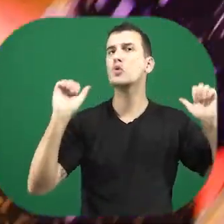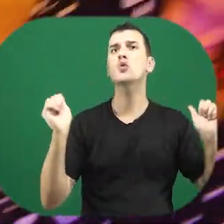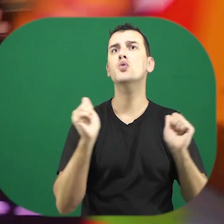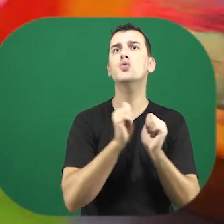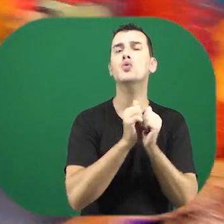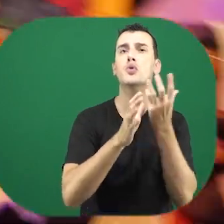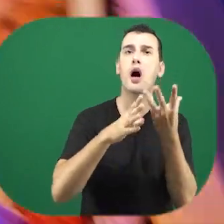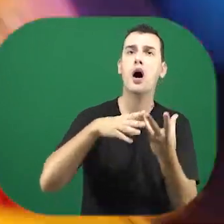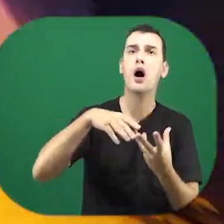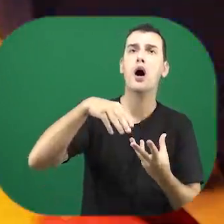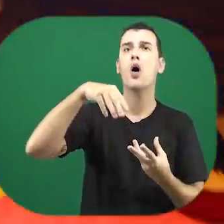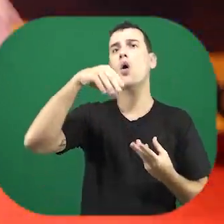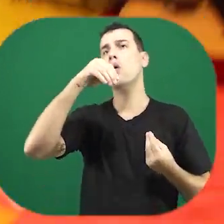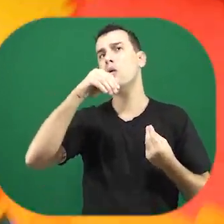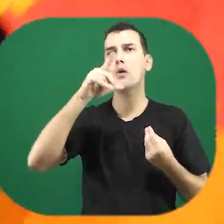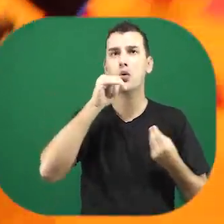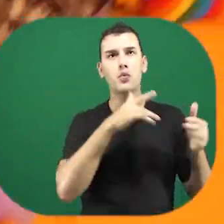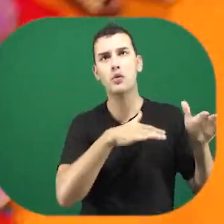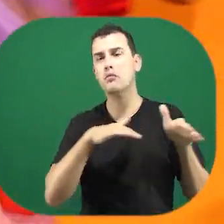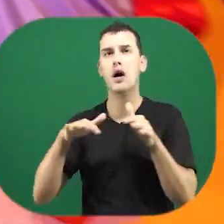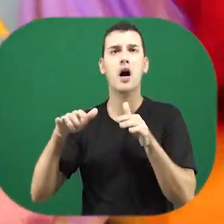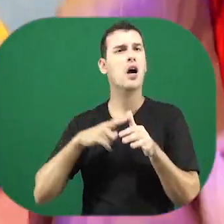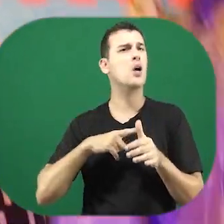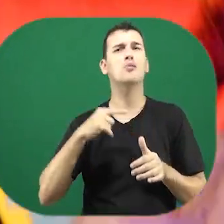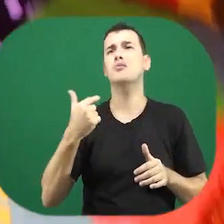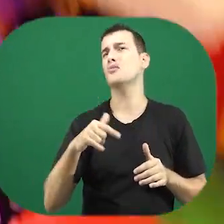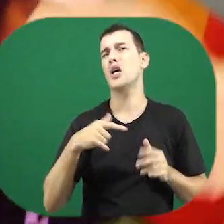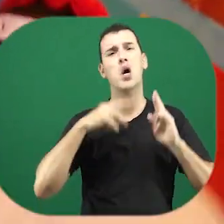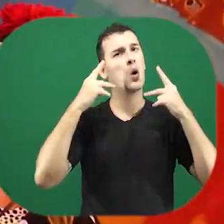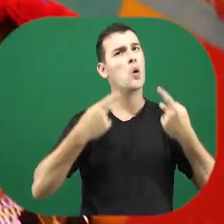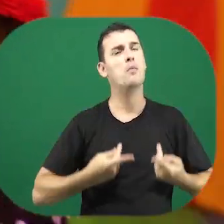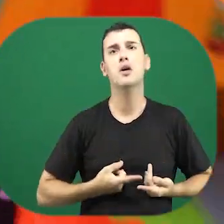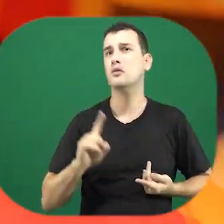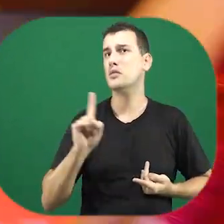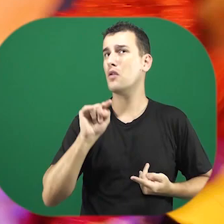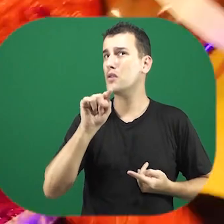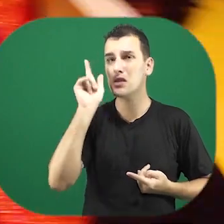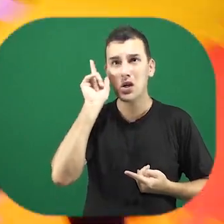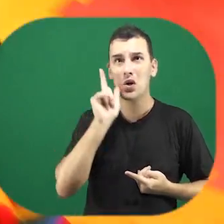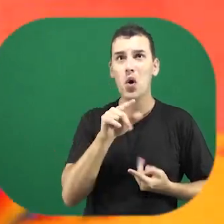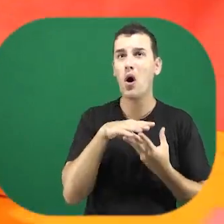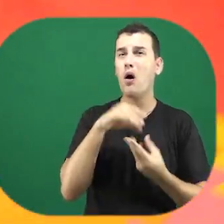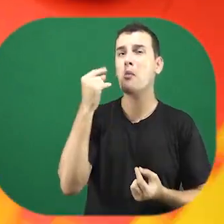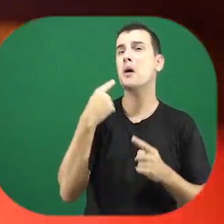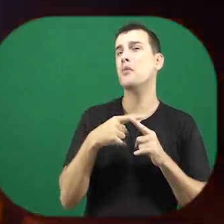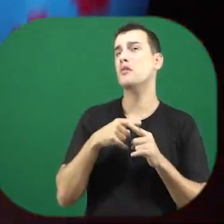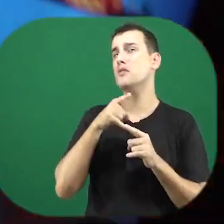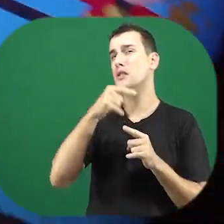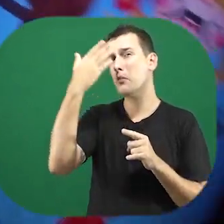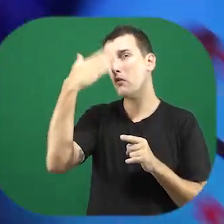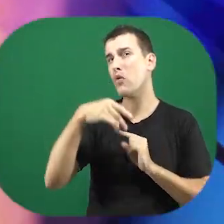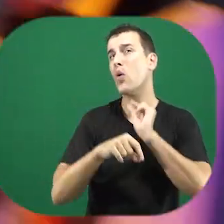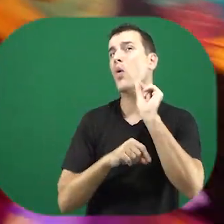almas do mar. Mas eu não tenho alma, eu nem sou humana. Você acabou de ganhar uma alma porque você provou que